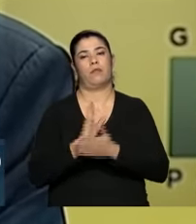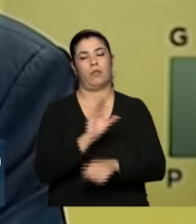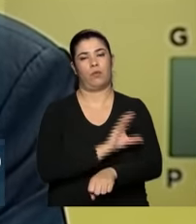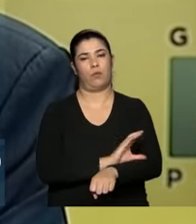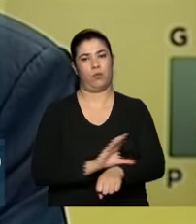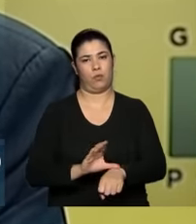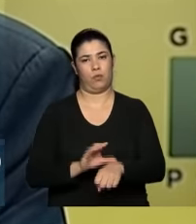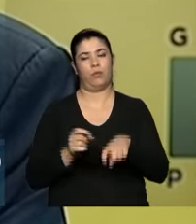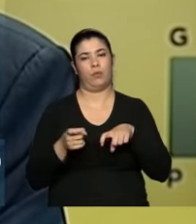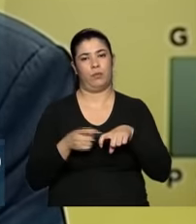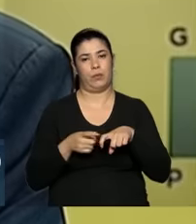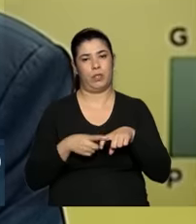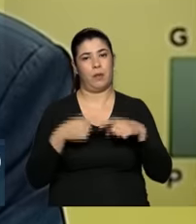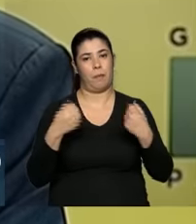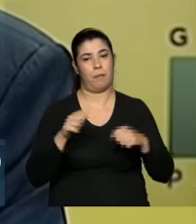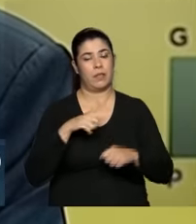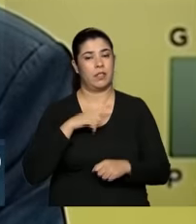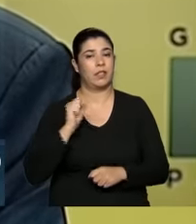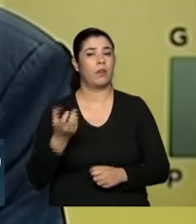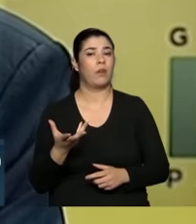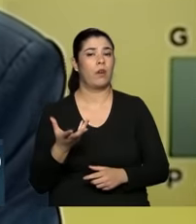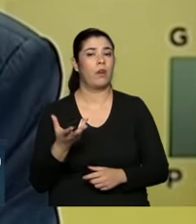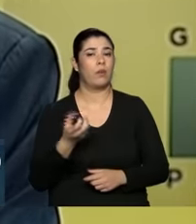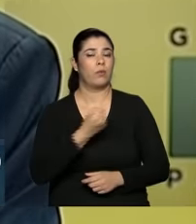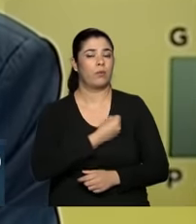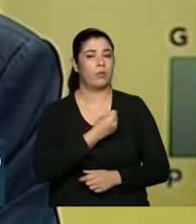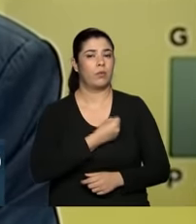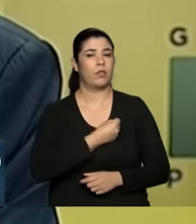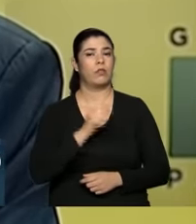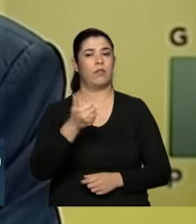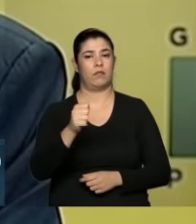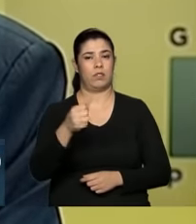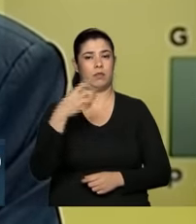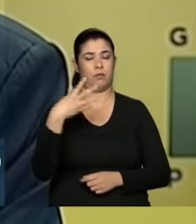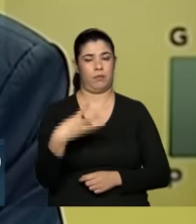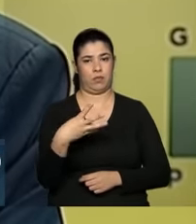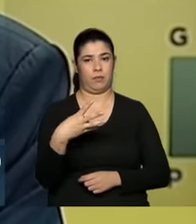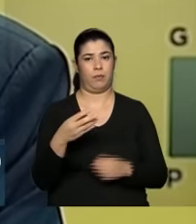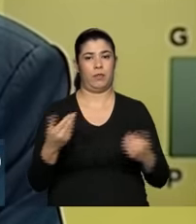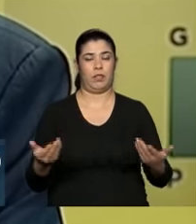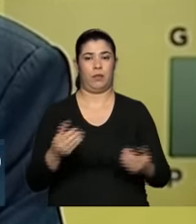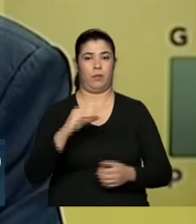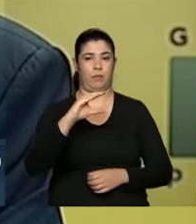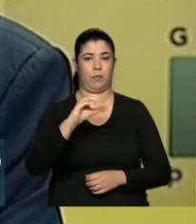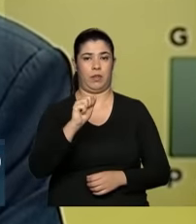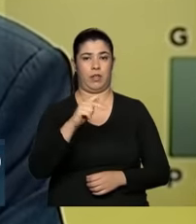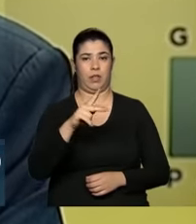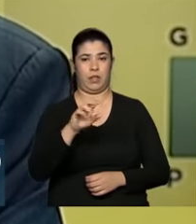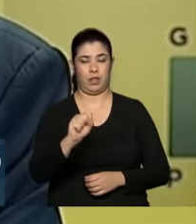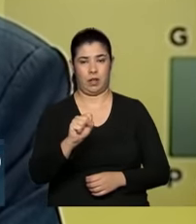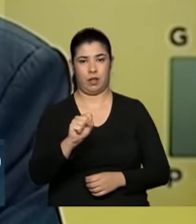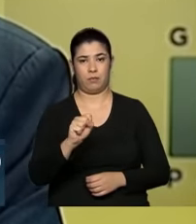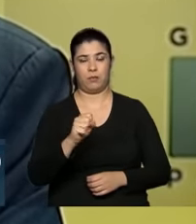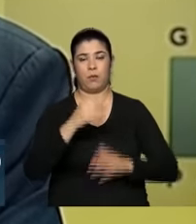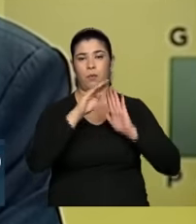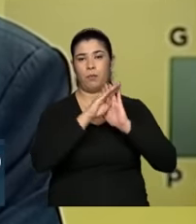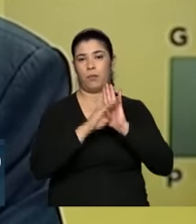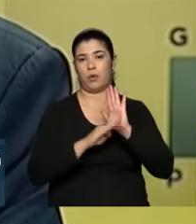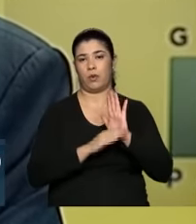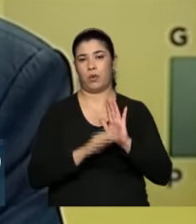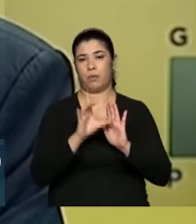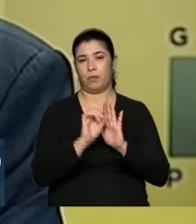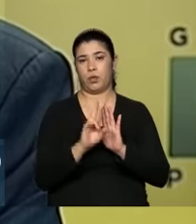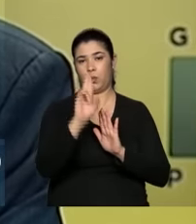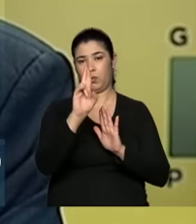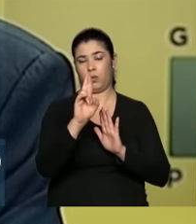o conceito 4. A exemplo, para fazer um paralelo, a CAPES adota esse critério com os doutorados. A CAPES não